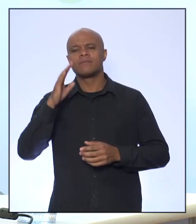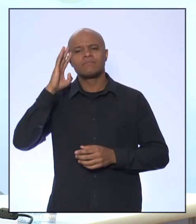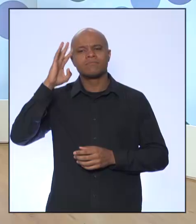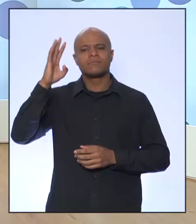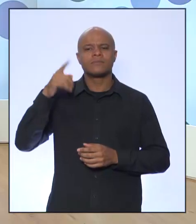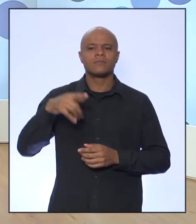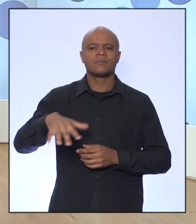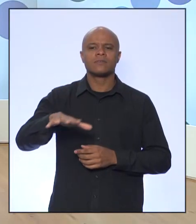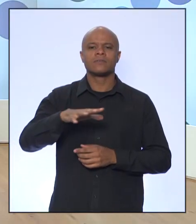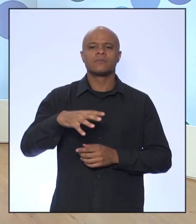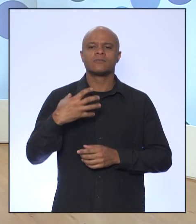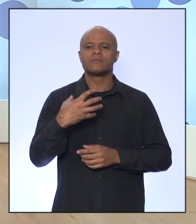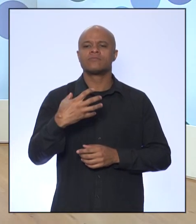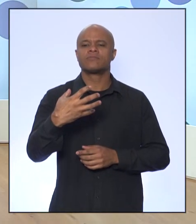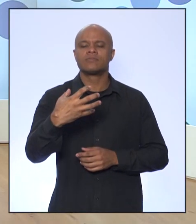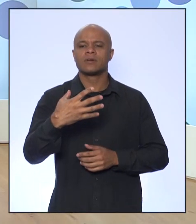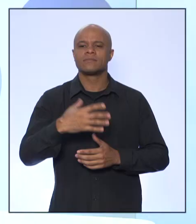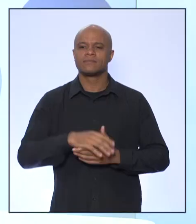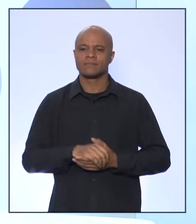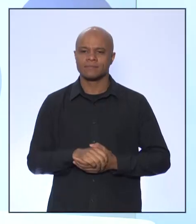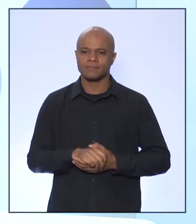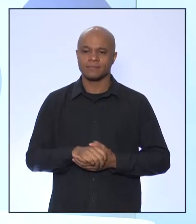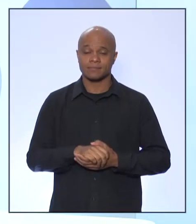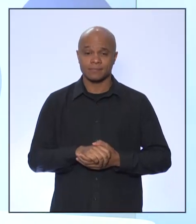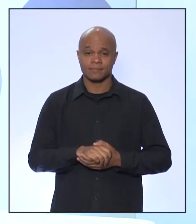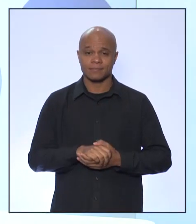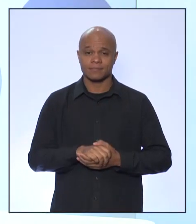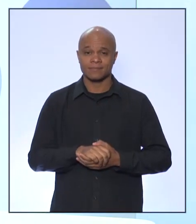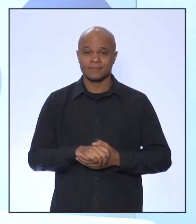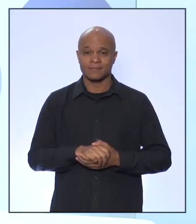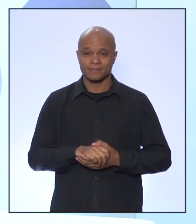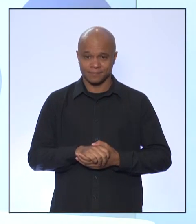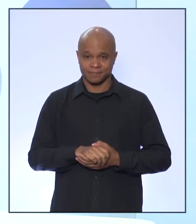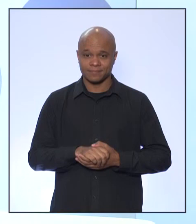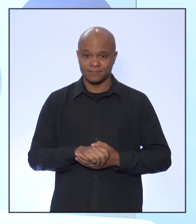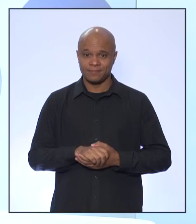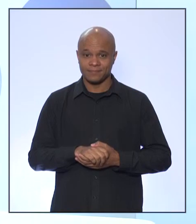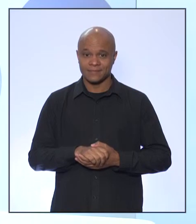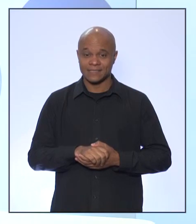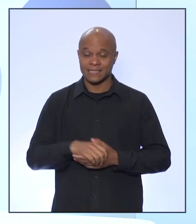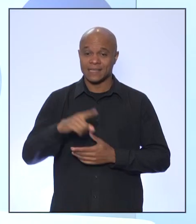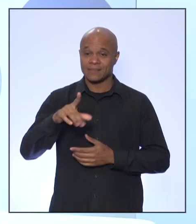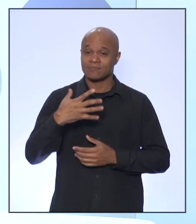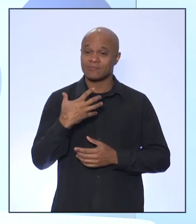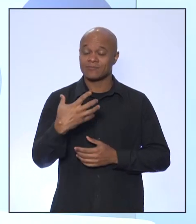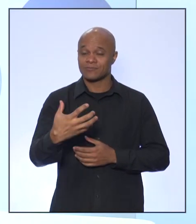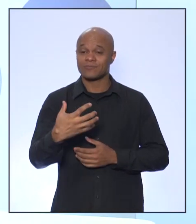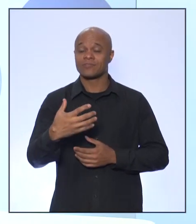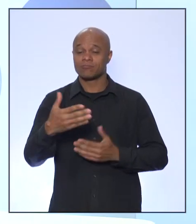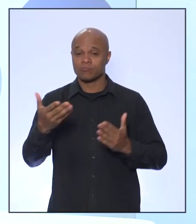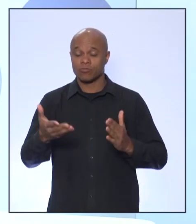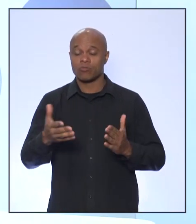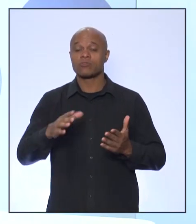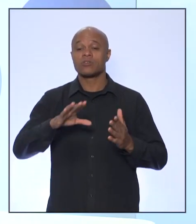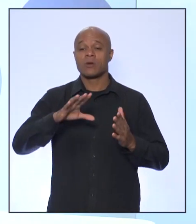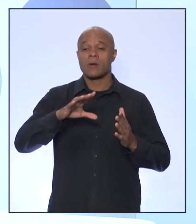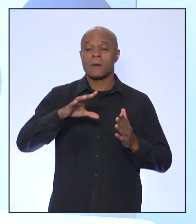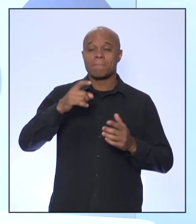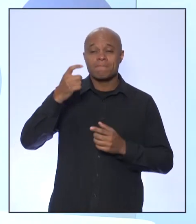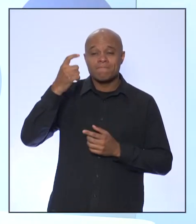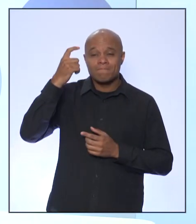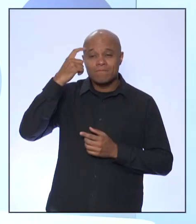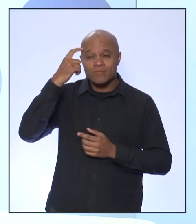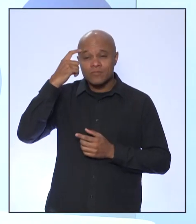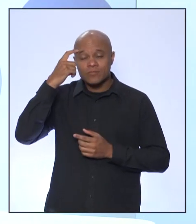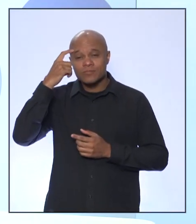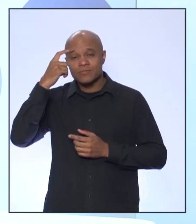a influência? A influência? Bom, a influência dos ideais iluministas no mundo contemporâneo é justamente essa mentalidade